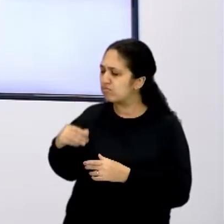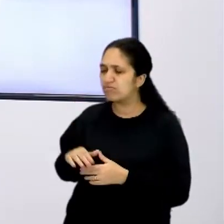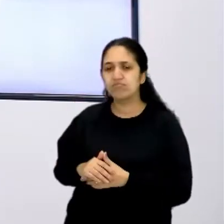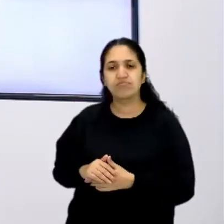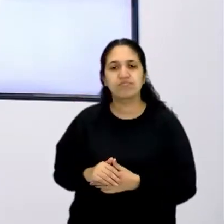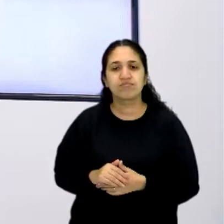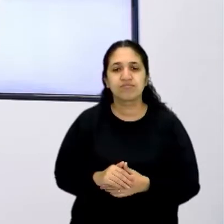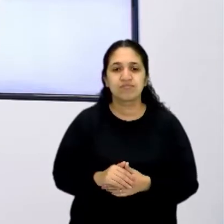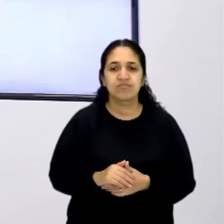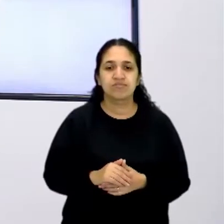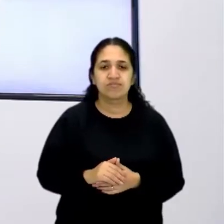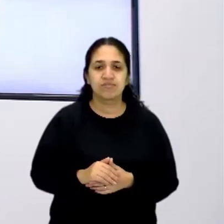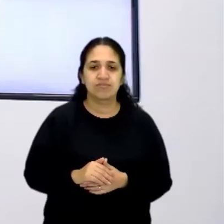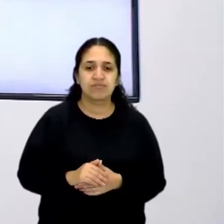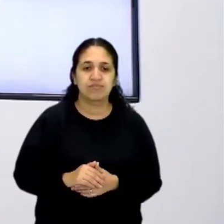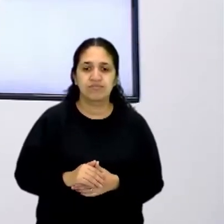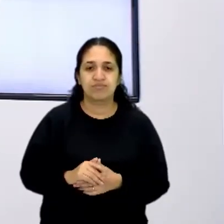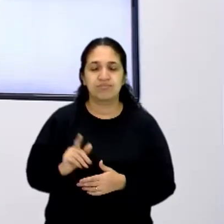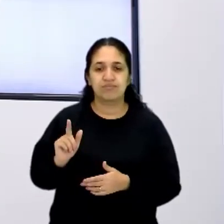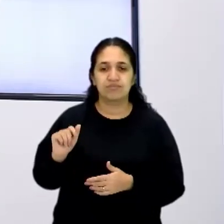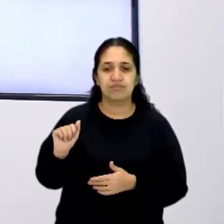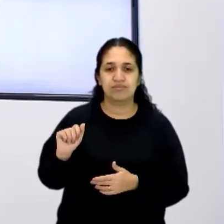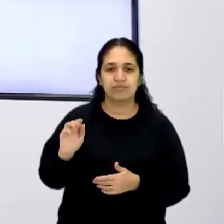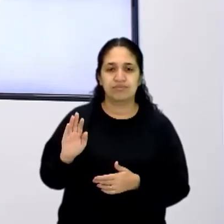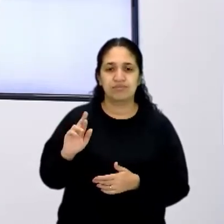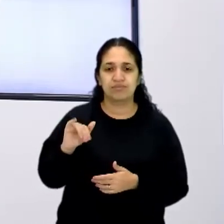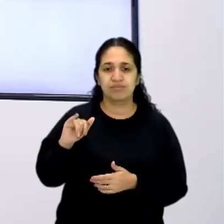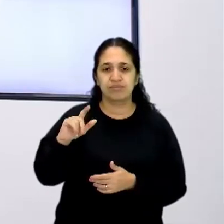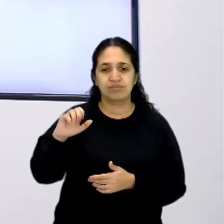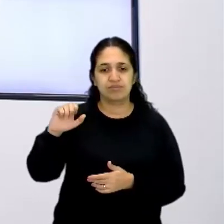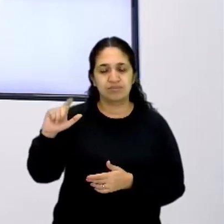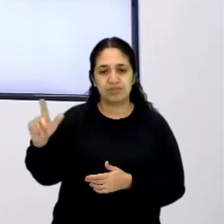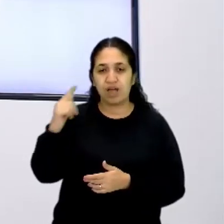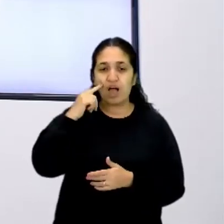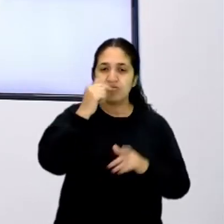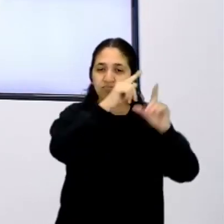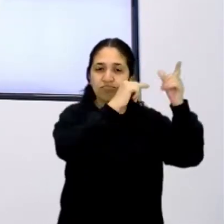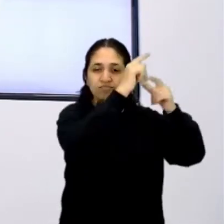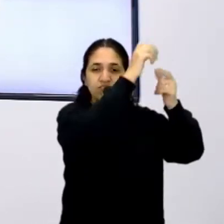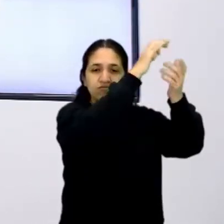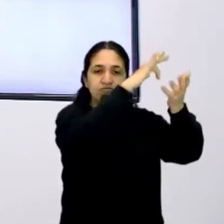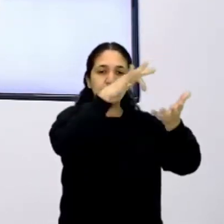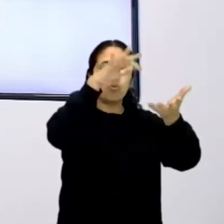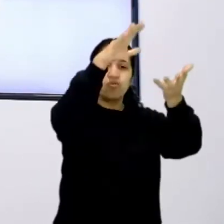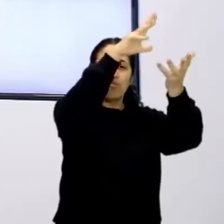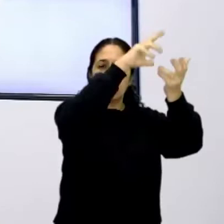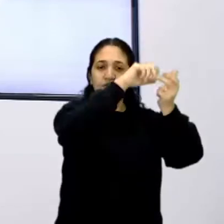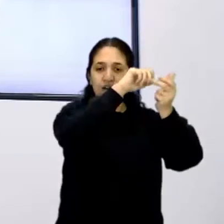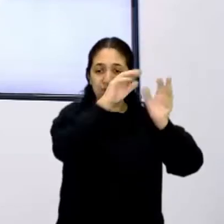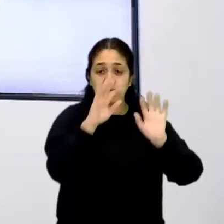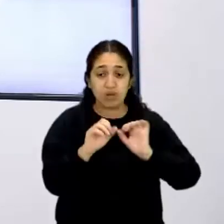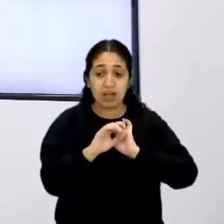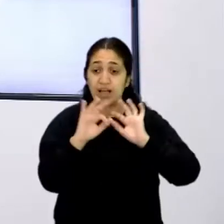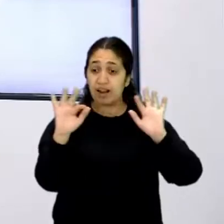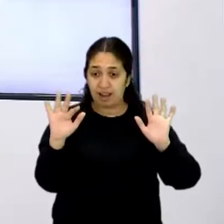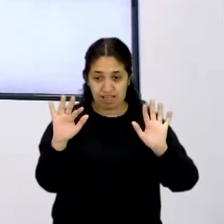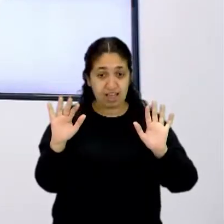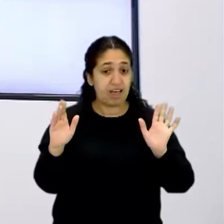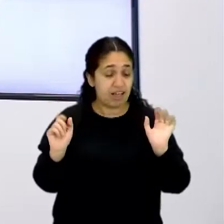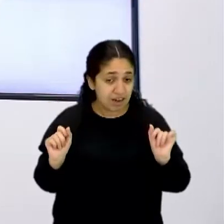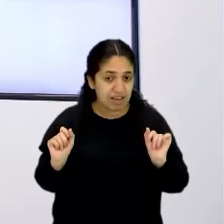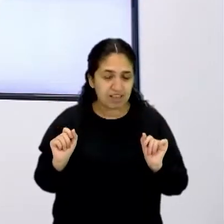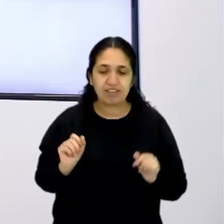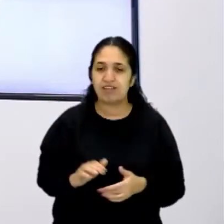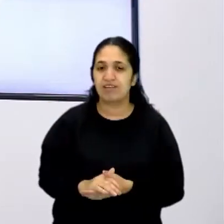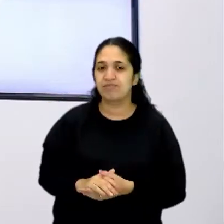Vamos lá. O Gabriel colocou o universo de forma bem clara. Então, está falando sobre o universo. Deixa